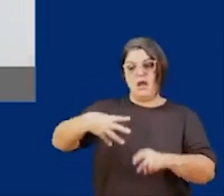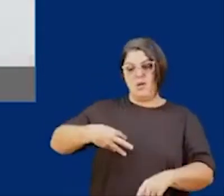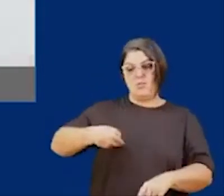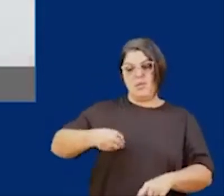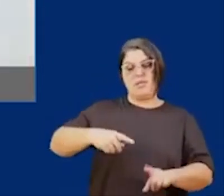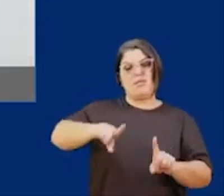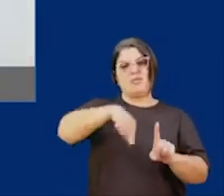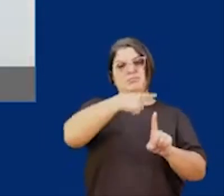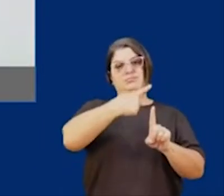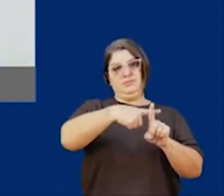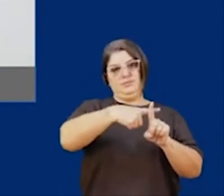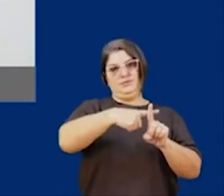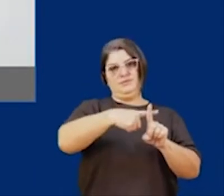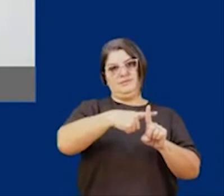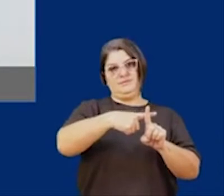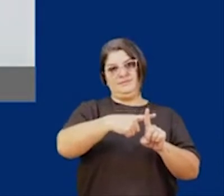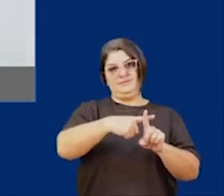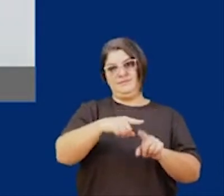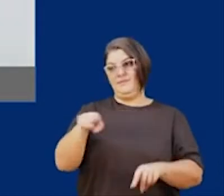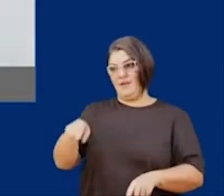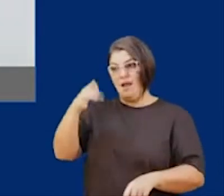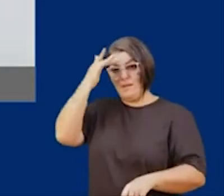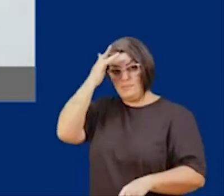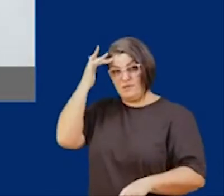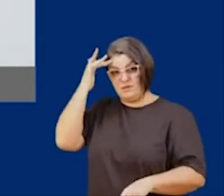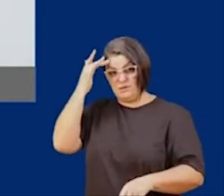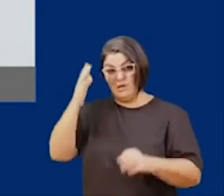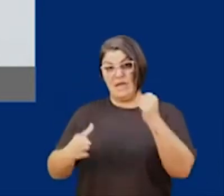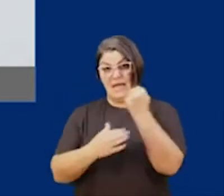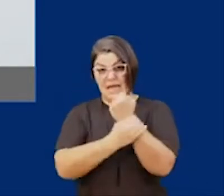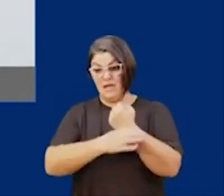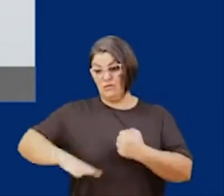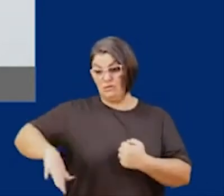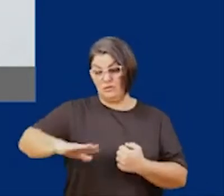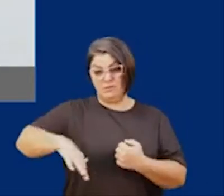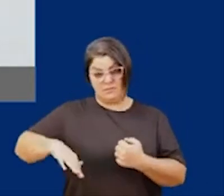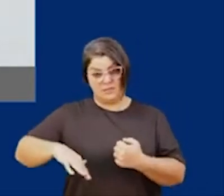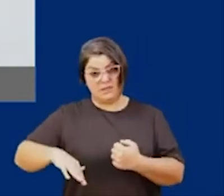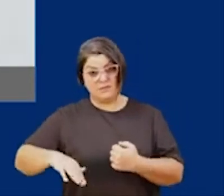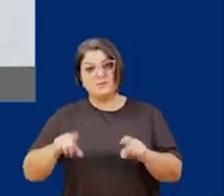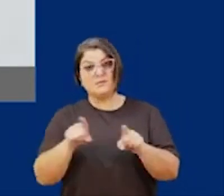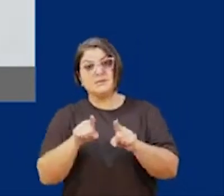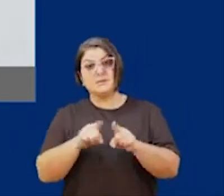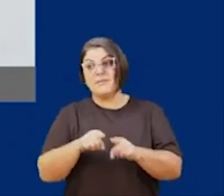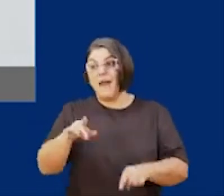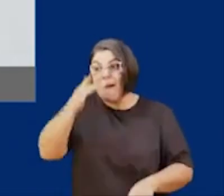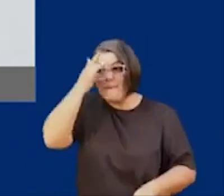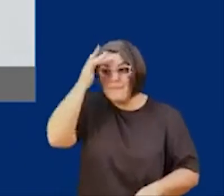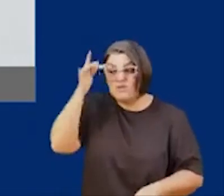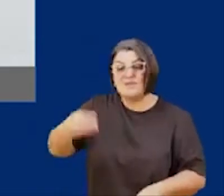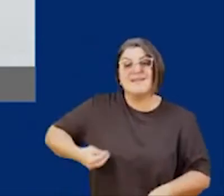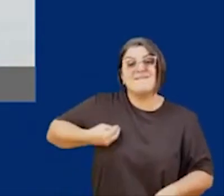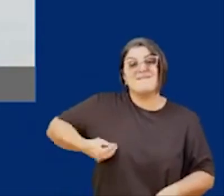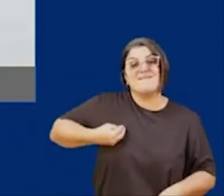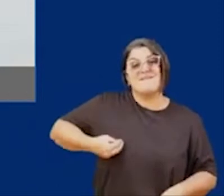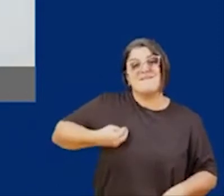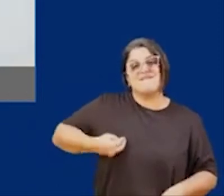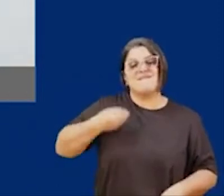está ali garantindo como um espaço seguro, quanto para quem está vivendo a experiência. As políticas